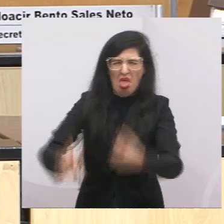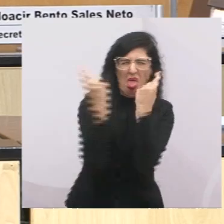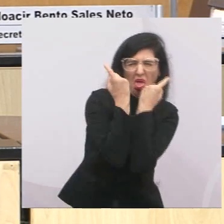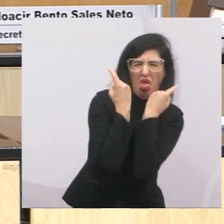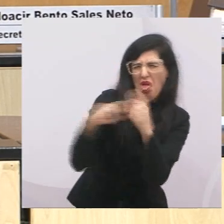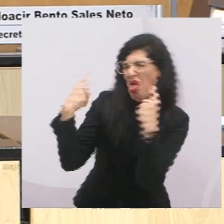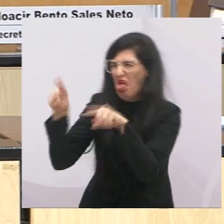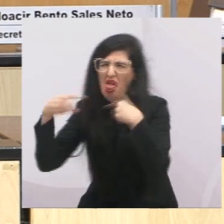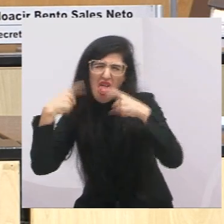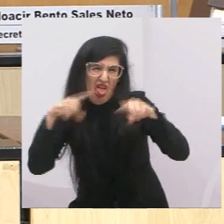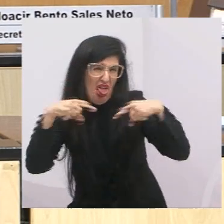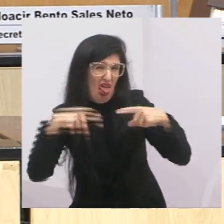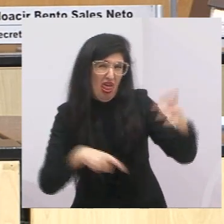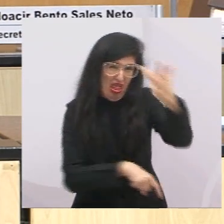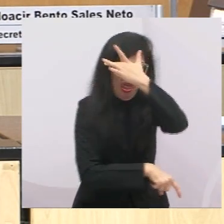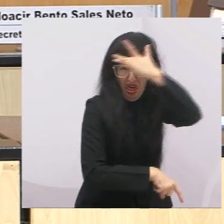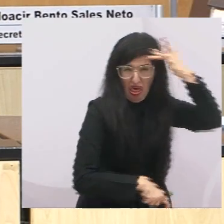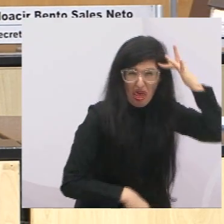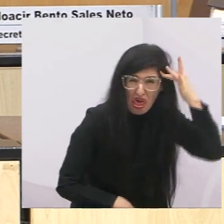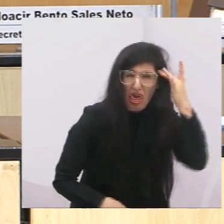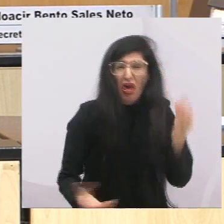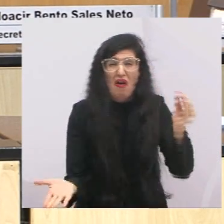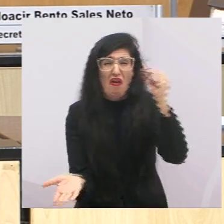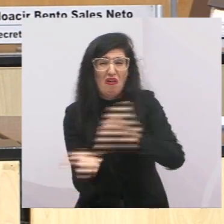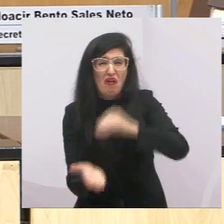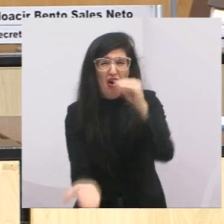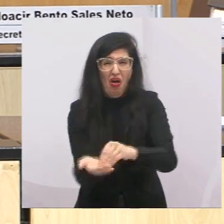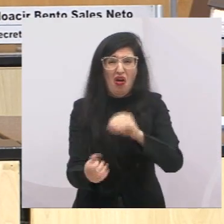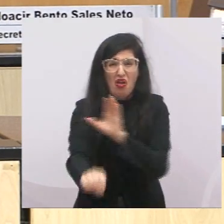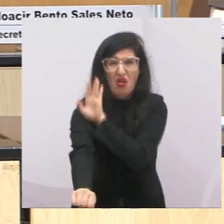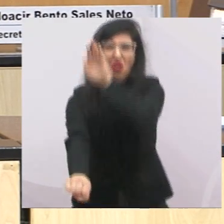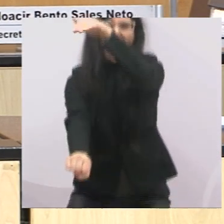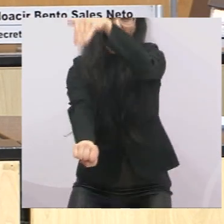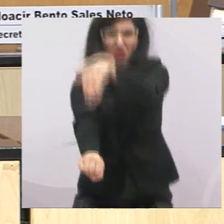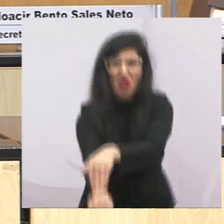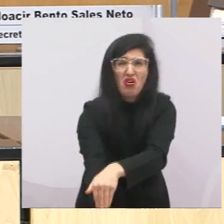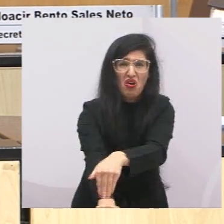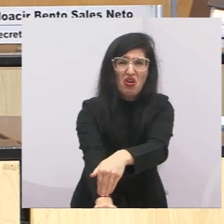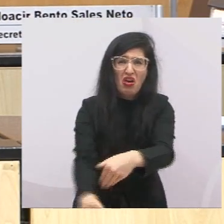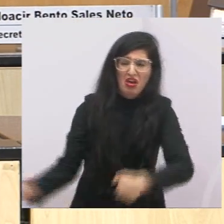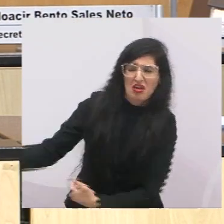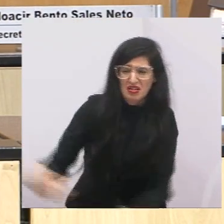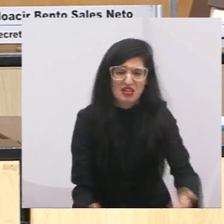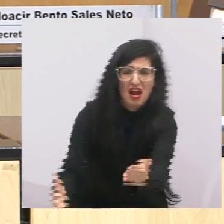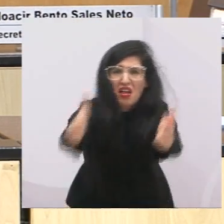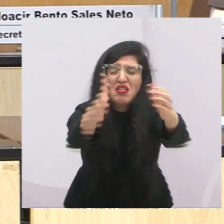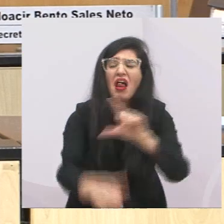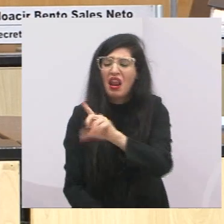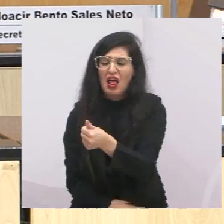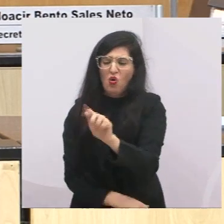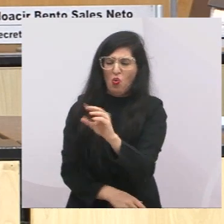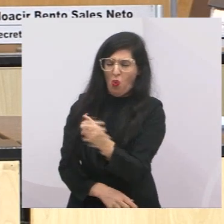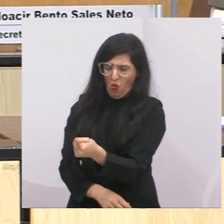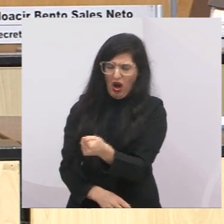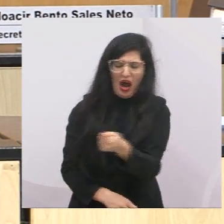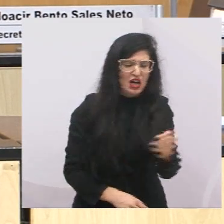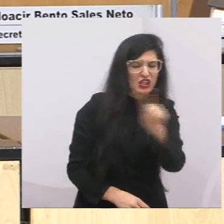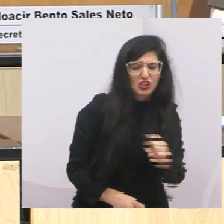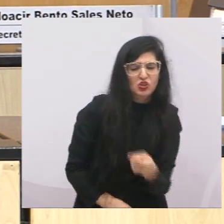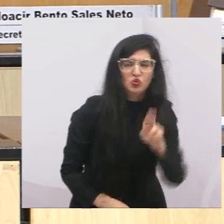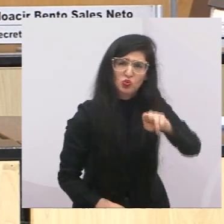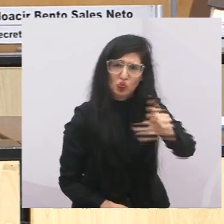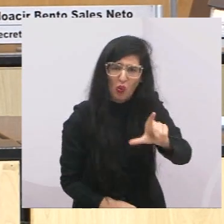e solicitações de munícipes sobre a falta de lombadas e a sinalização ao longo da estrada do bairro Lagoa Azul, recebidas por este